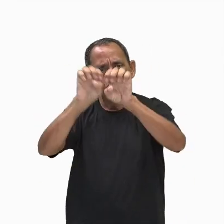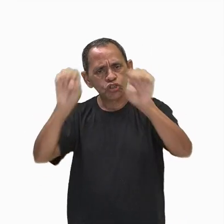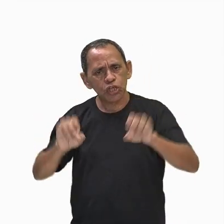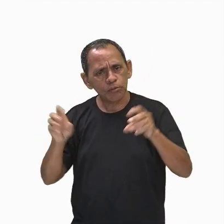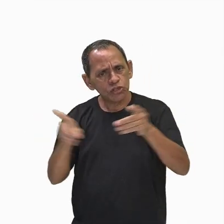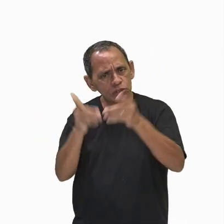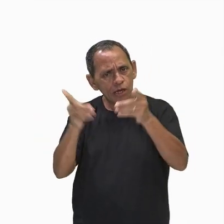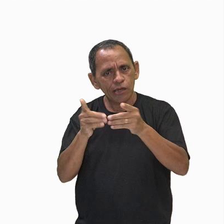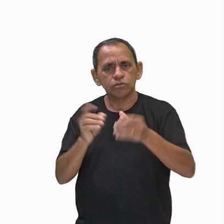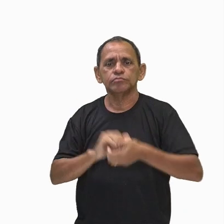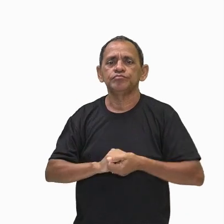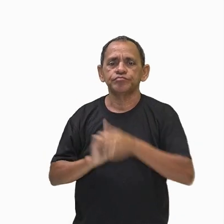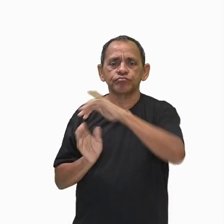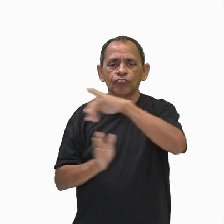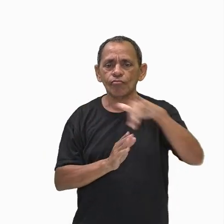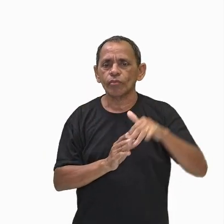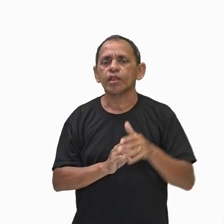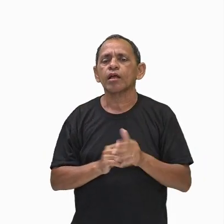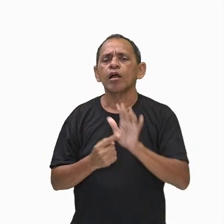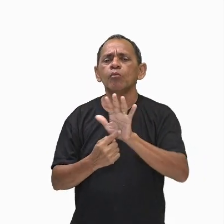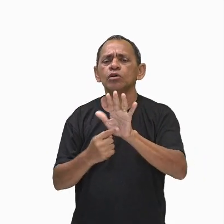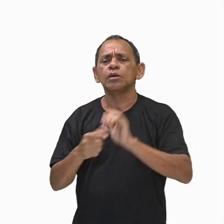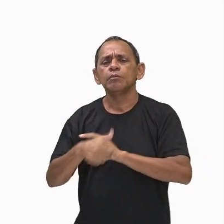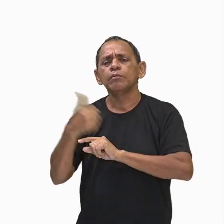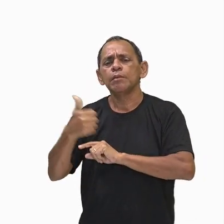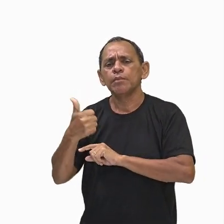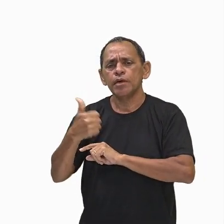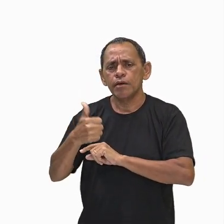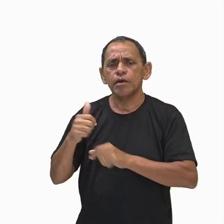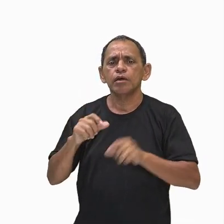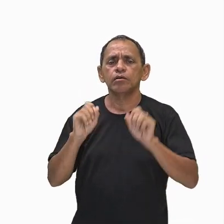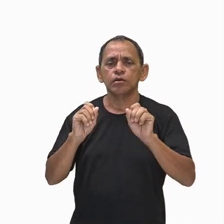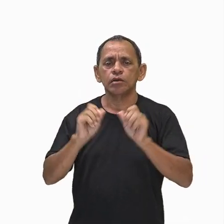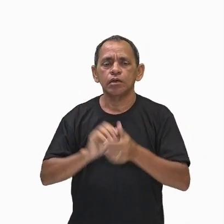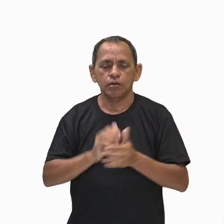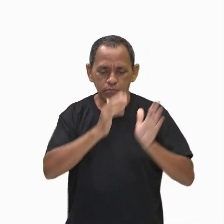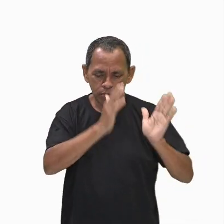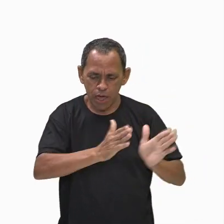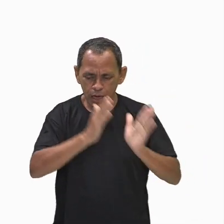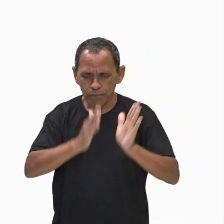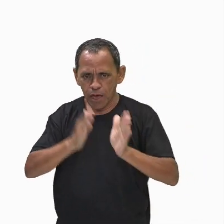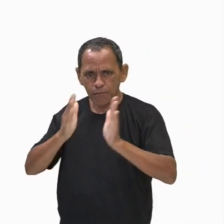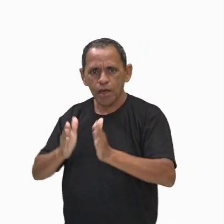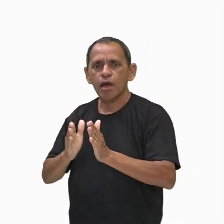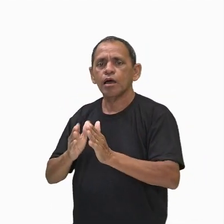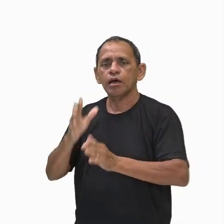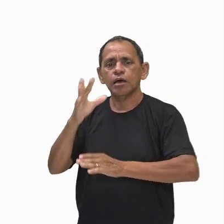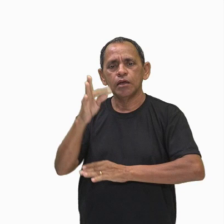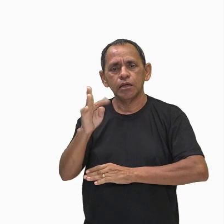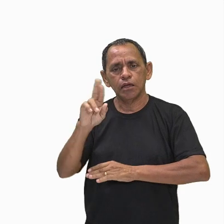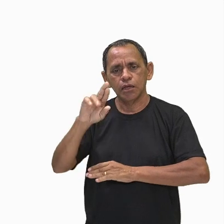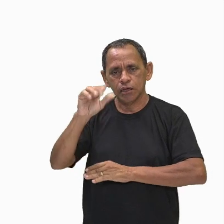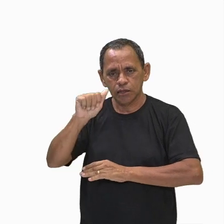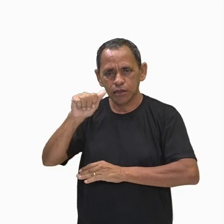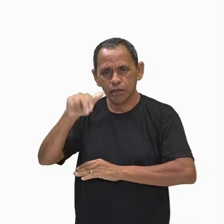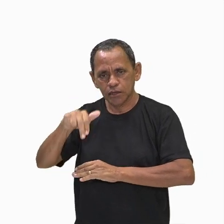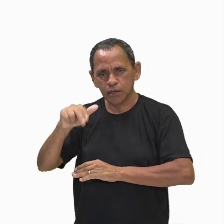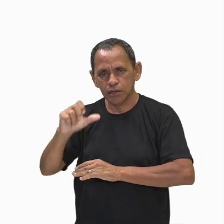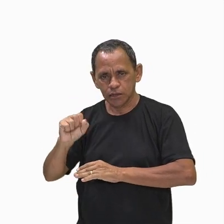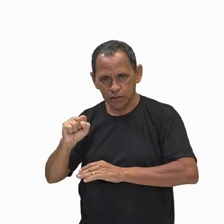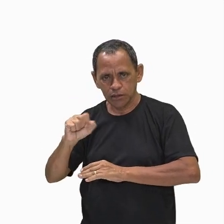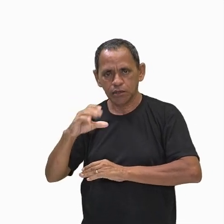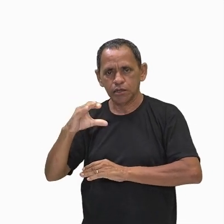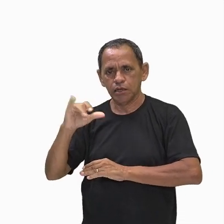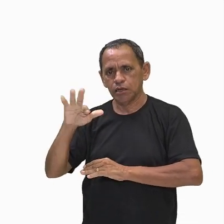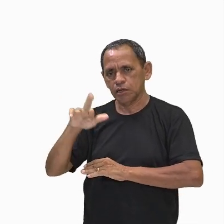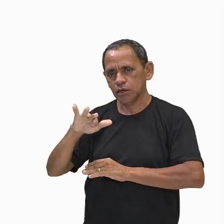quero mostrar para vocês primeiro são as etapas da transcrição, né? Esse processo importante, onde vai ser formado